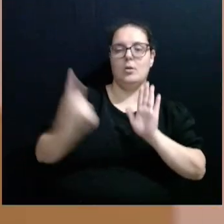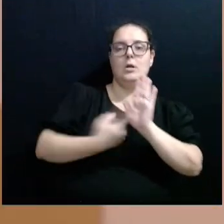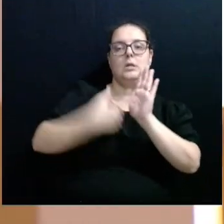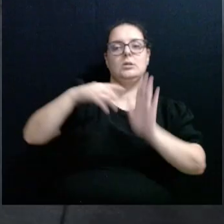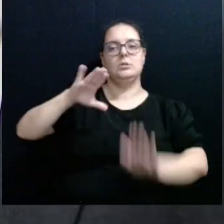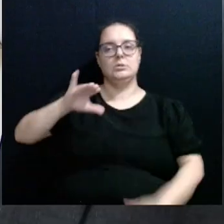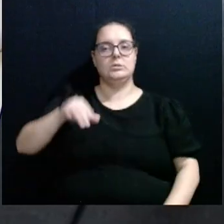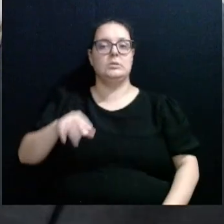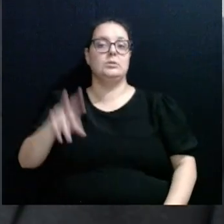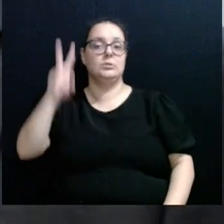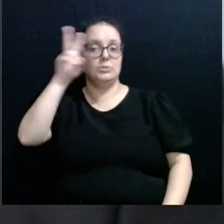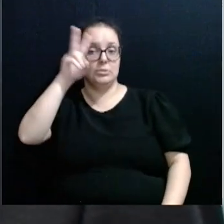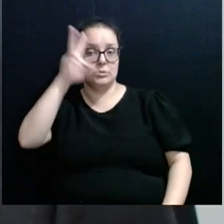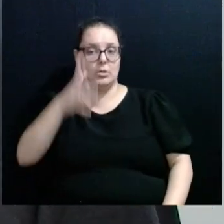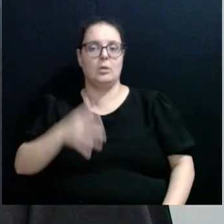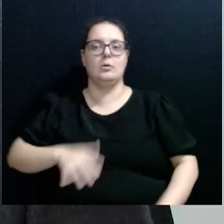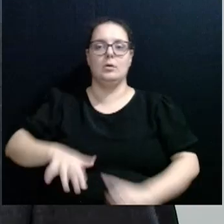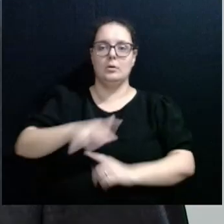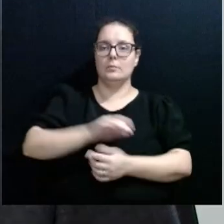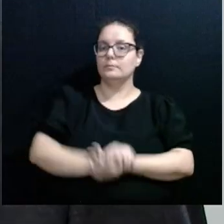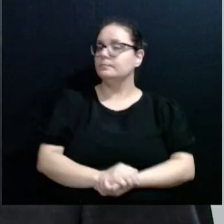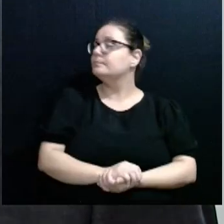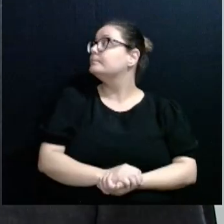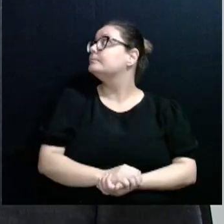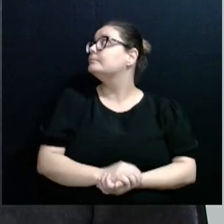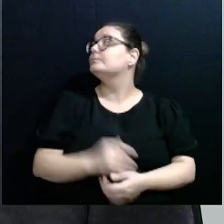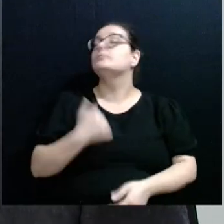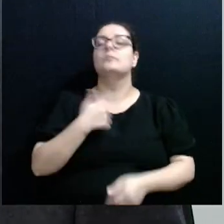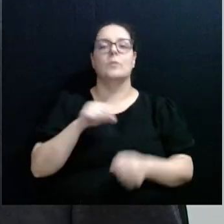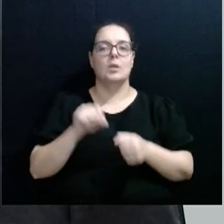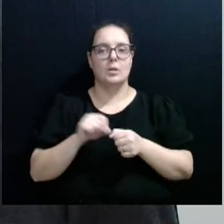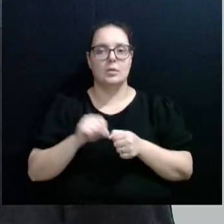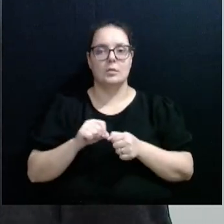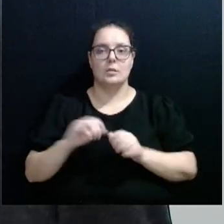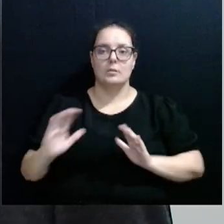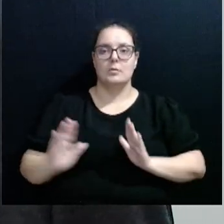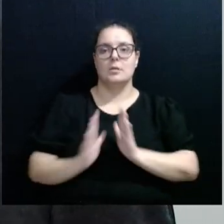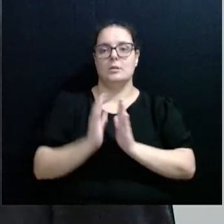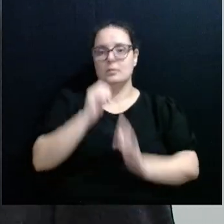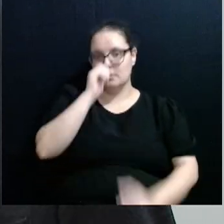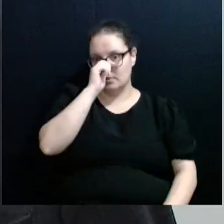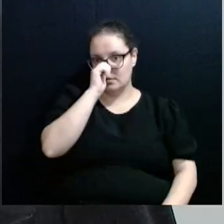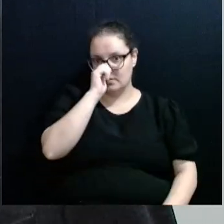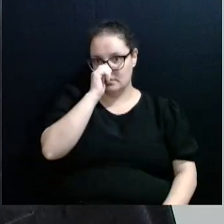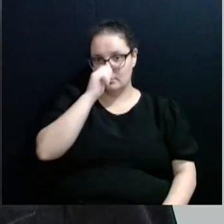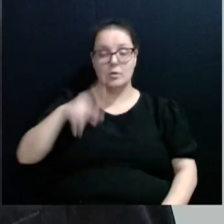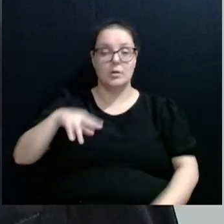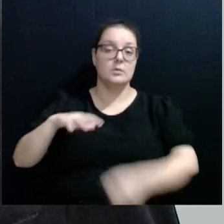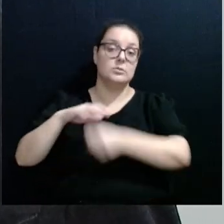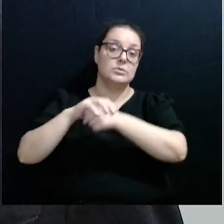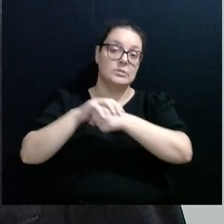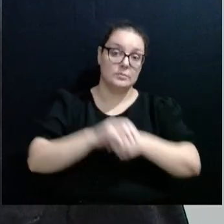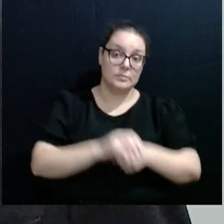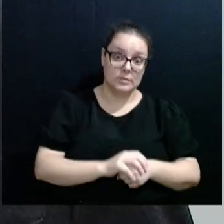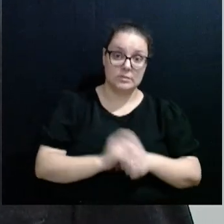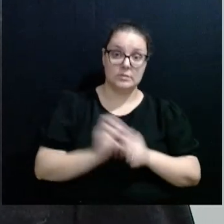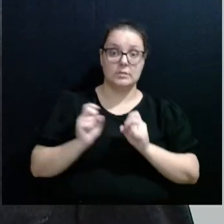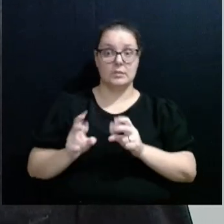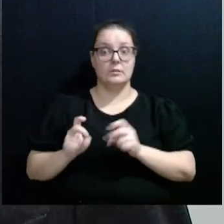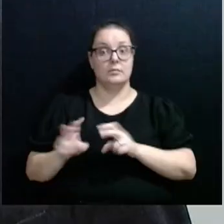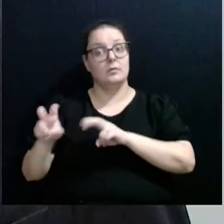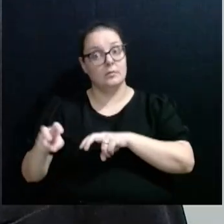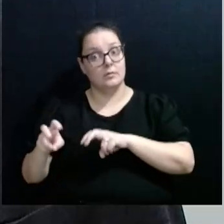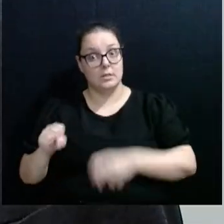e ambiental. Nós fizemos essa frente principalmente por conta da ameaça da venda da Fazenda Santa